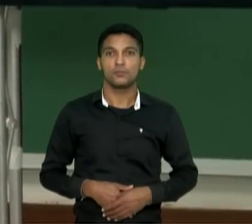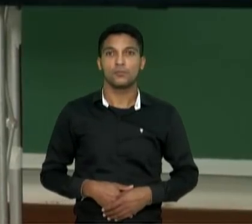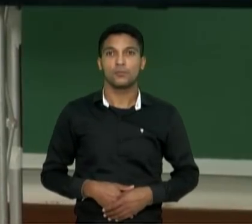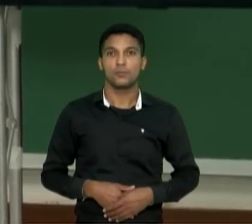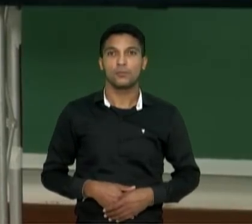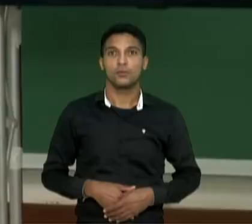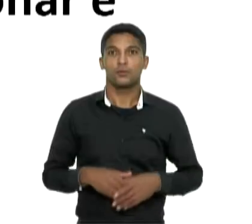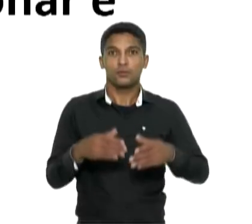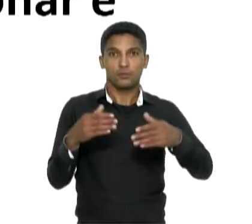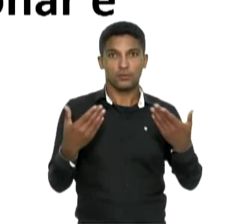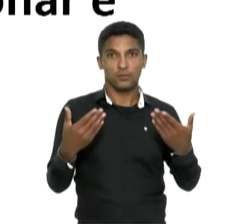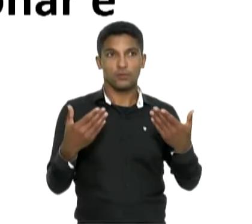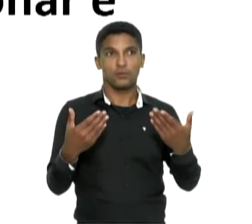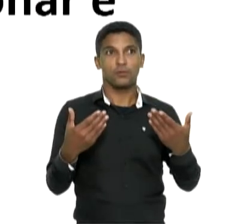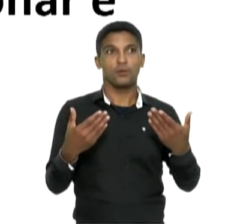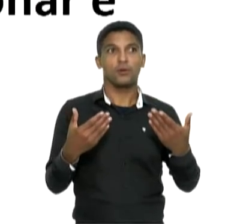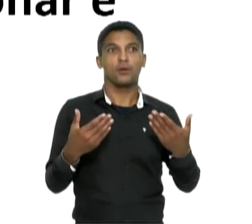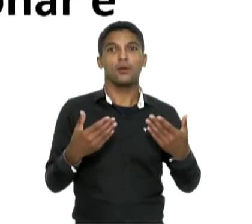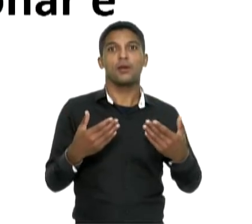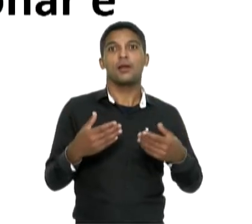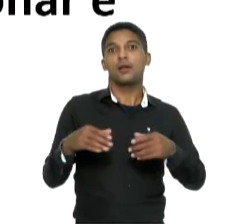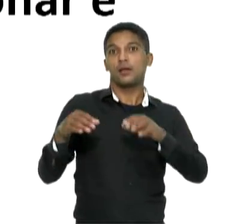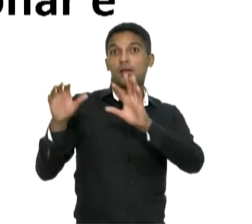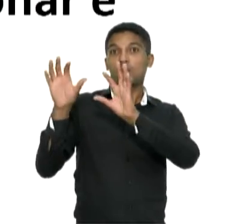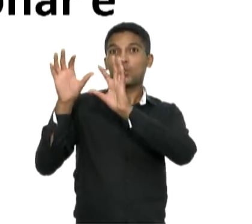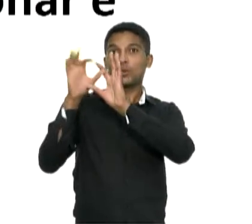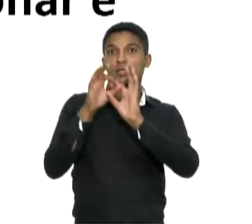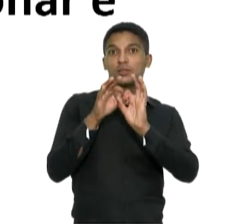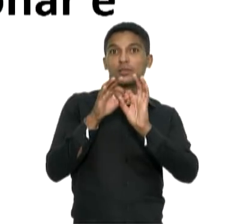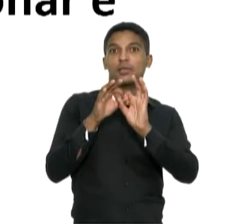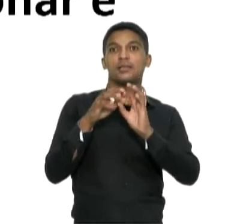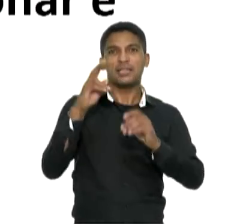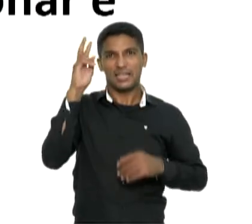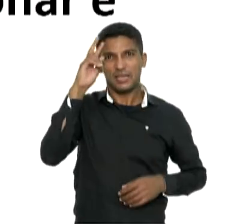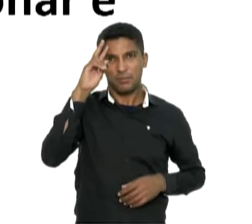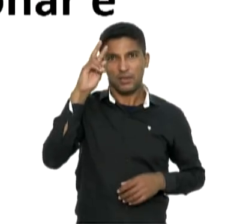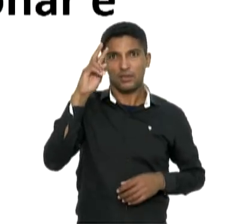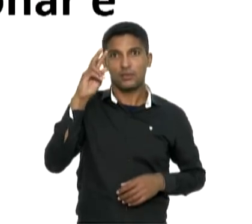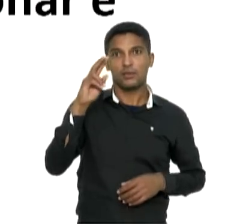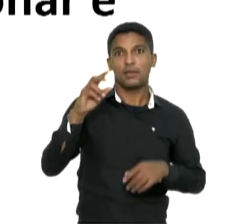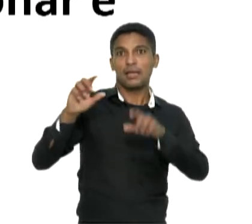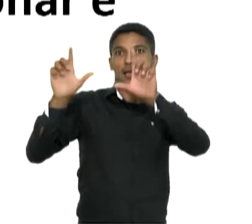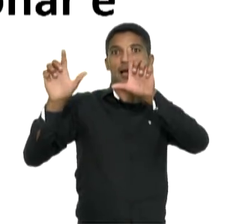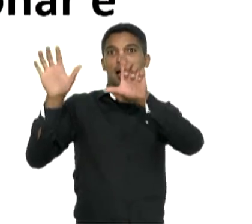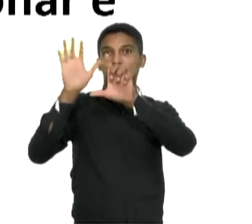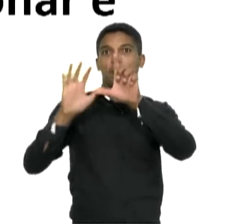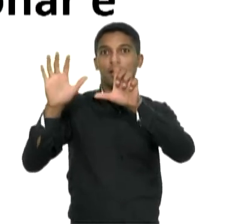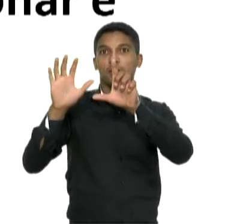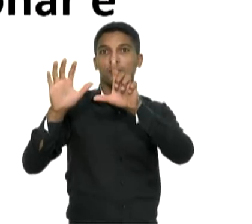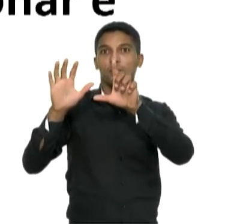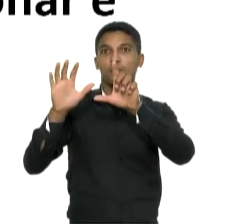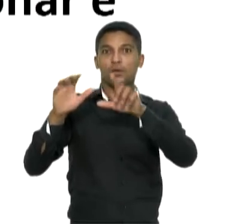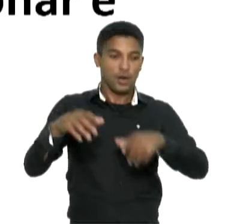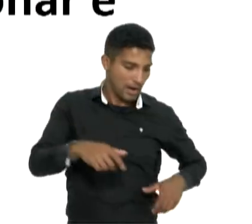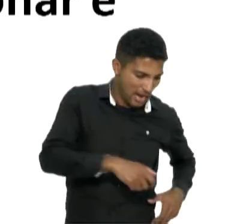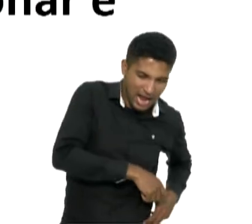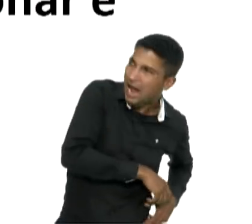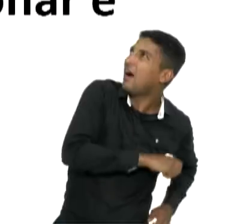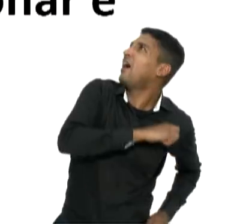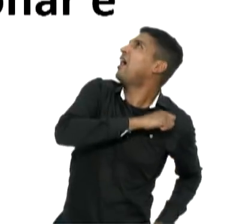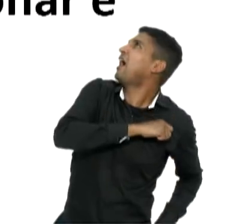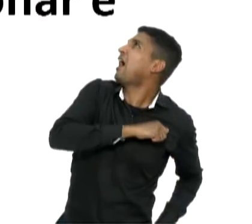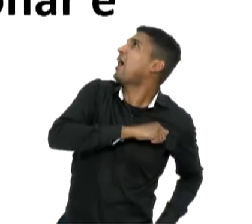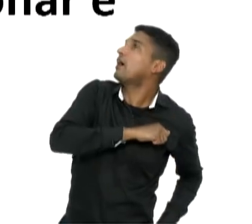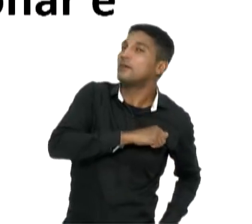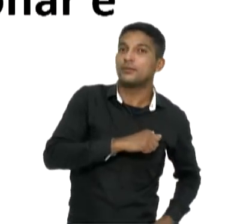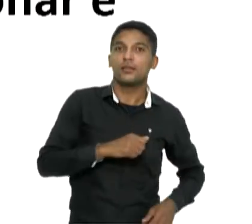O contexto da segunda imagem, que é o Barroco, que é um pouquinho posterior, veja, o século, é um impulso da Contra-Reforma